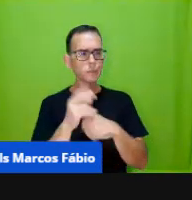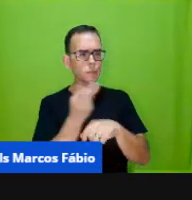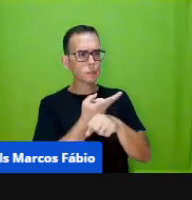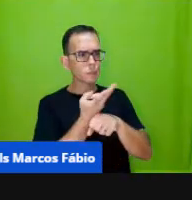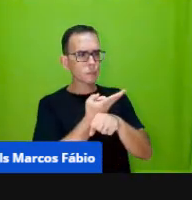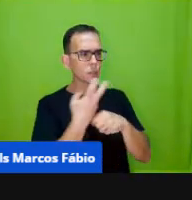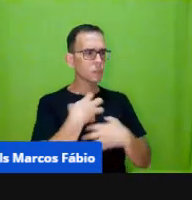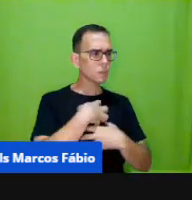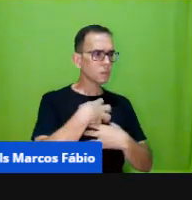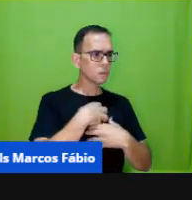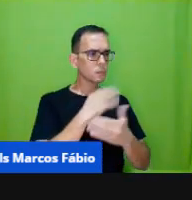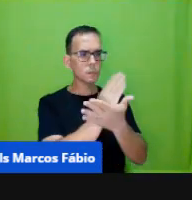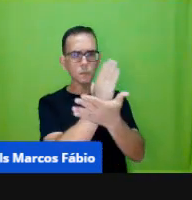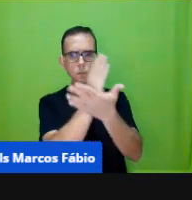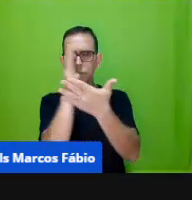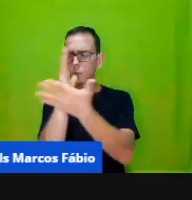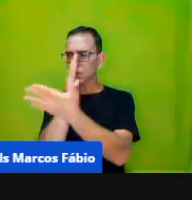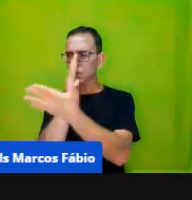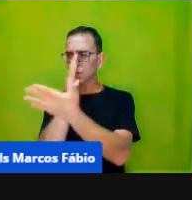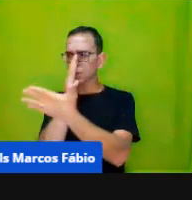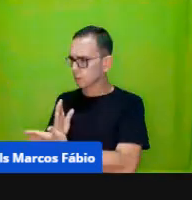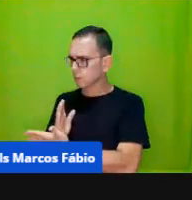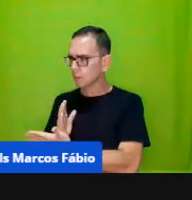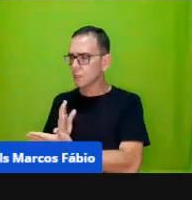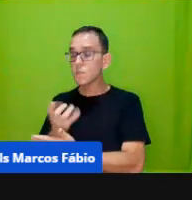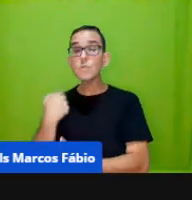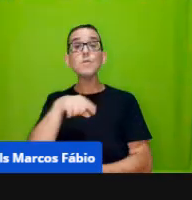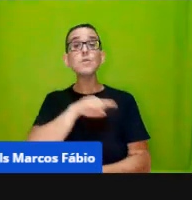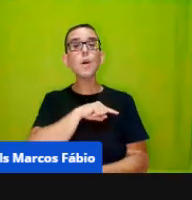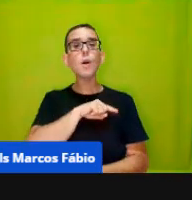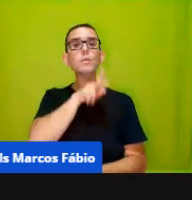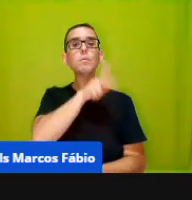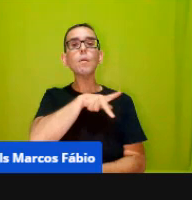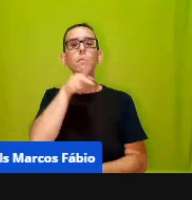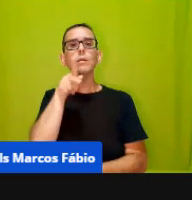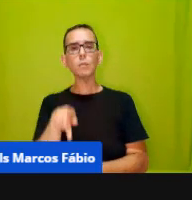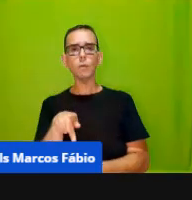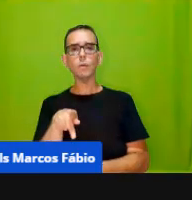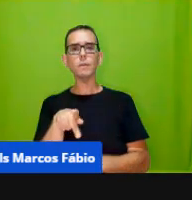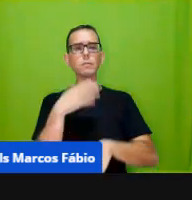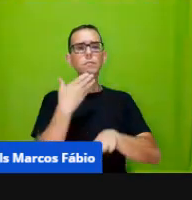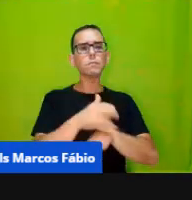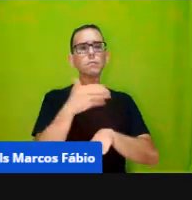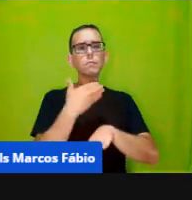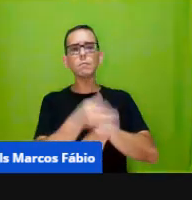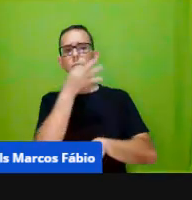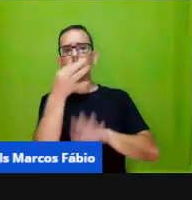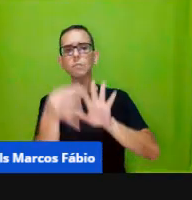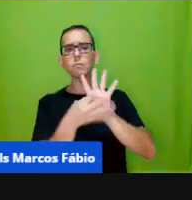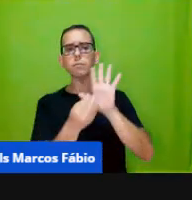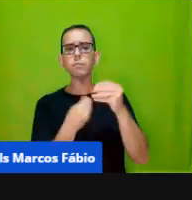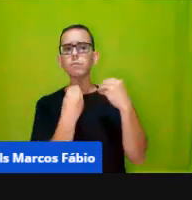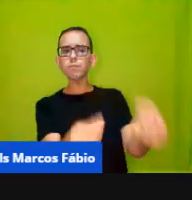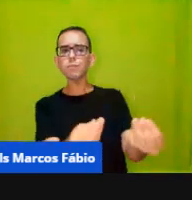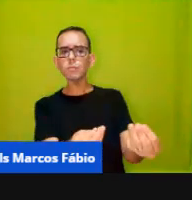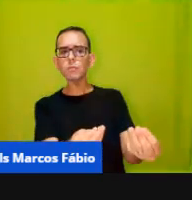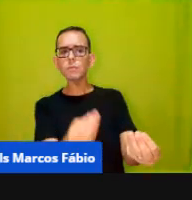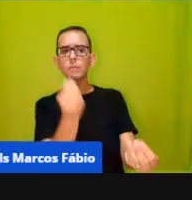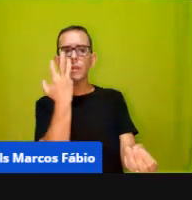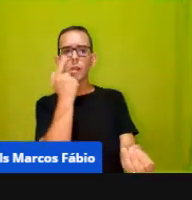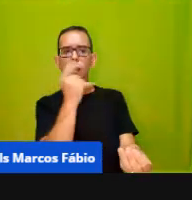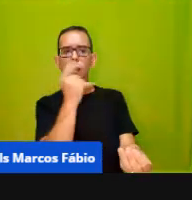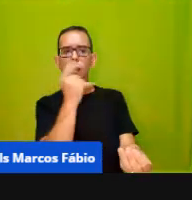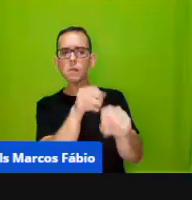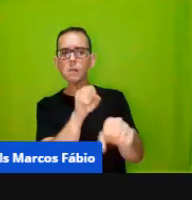sentido? E nós, professores, na aula de treinamento, estamos suscitando isso nessa criança? O que realmente a gente